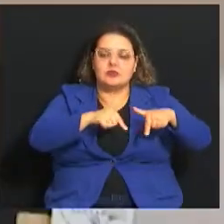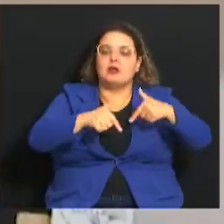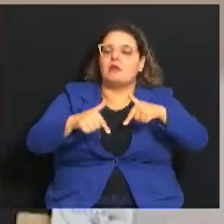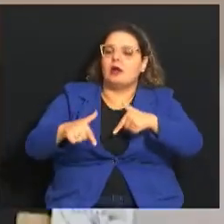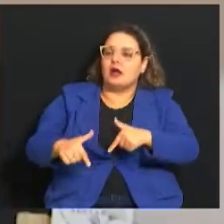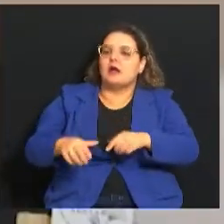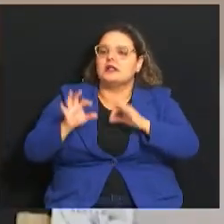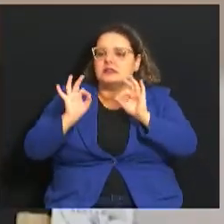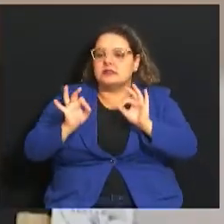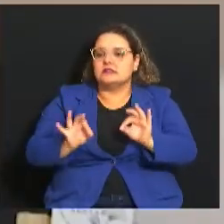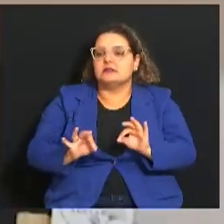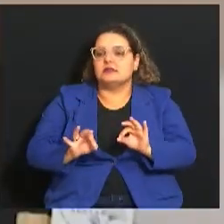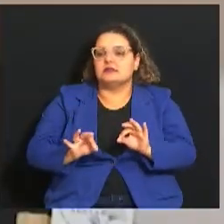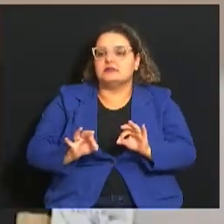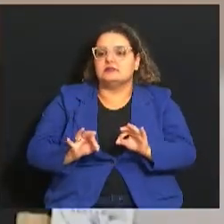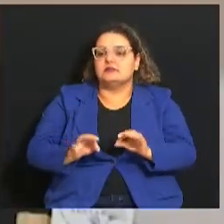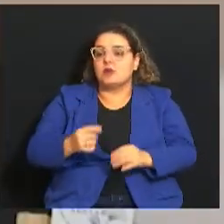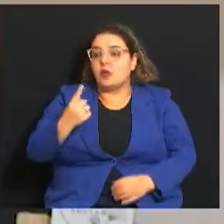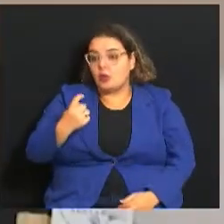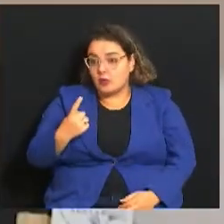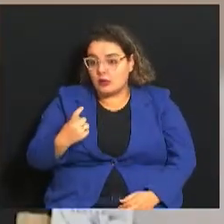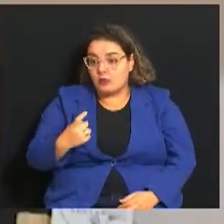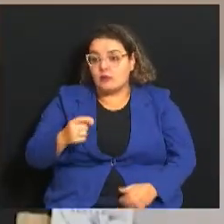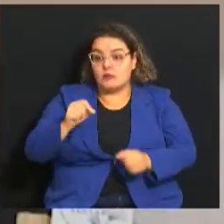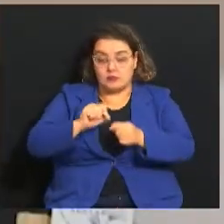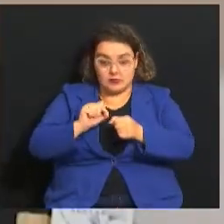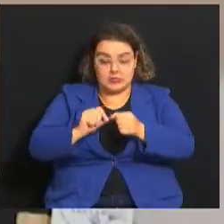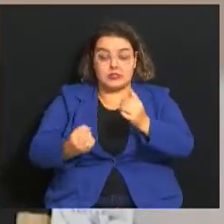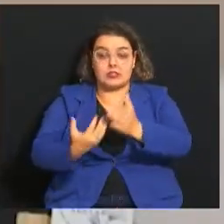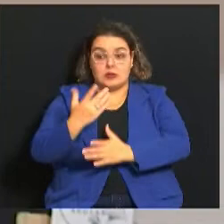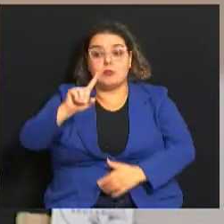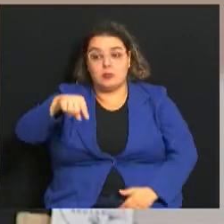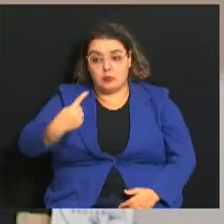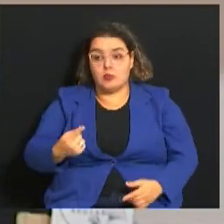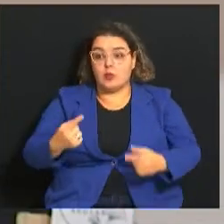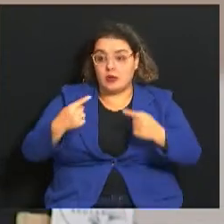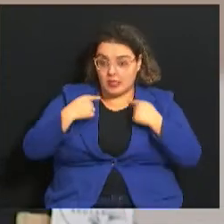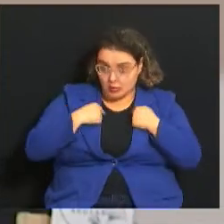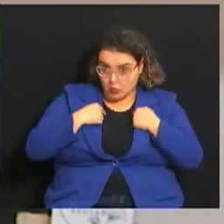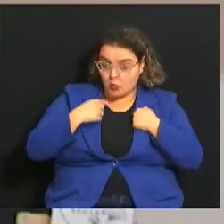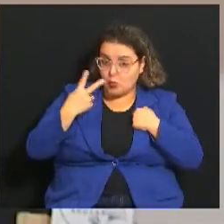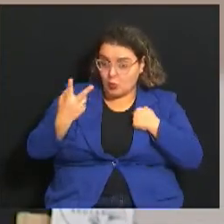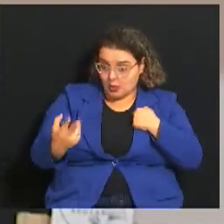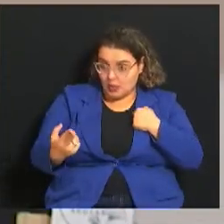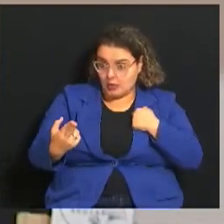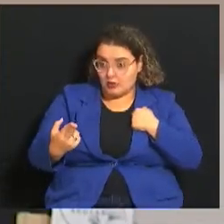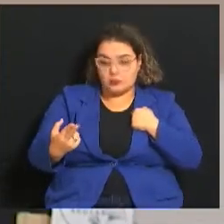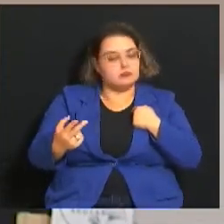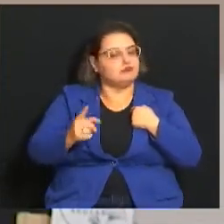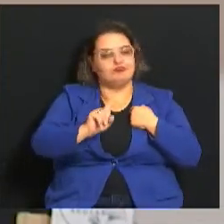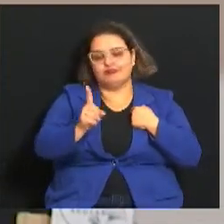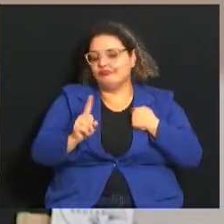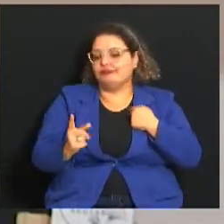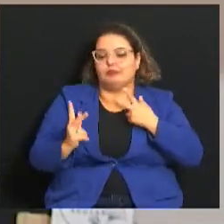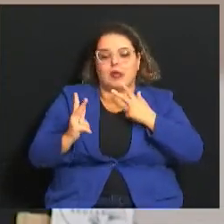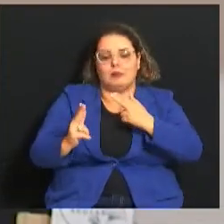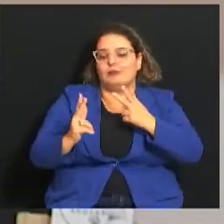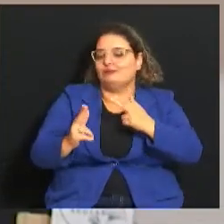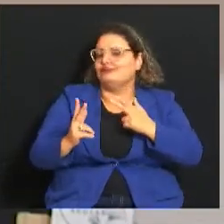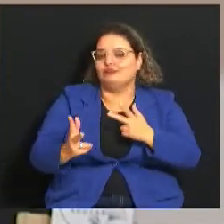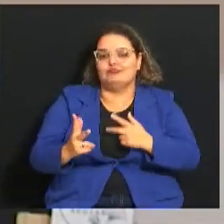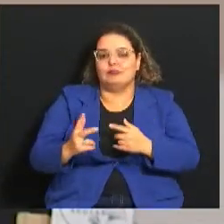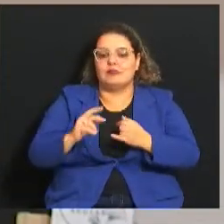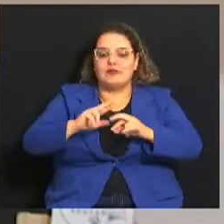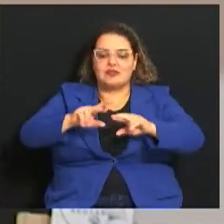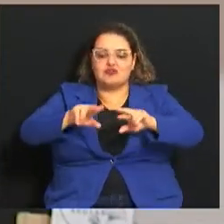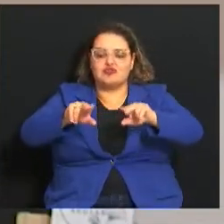trabalho, né? Então, são peças únicas, porque mesmo se eu for criar outra peça com o mesmo material, não vai ficar igual. Então, o bacana do